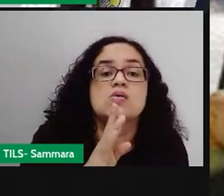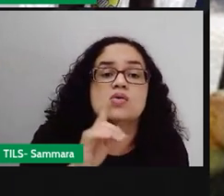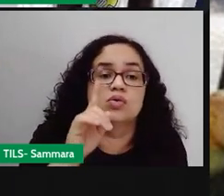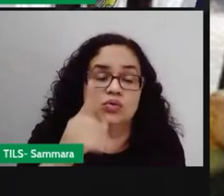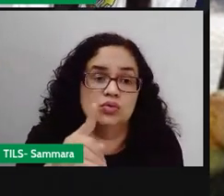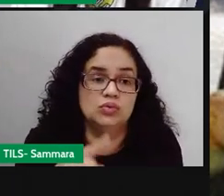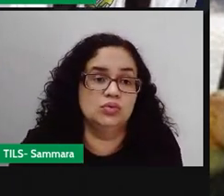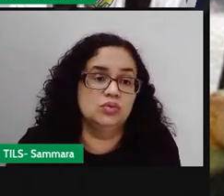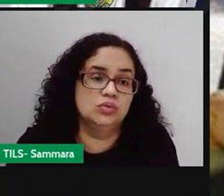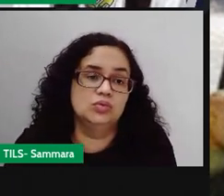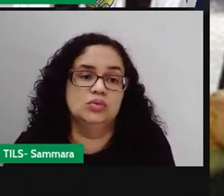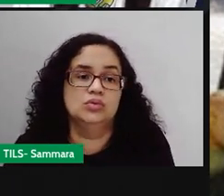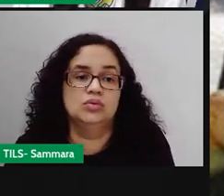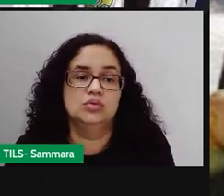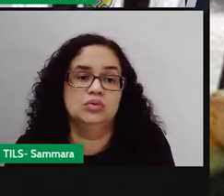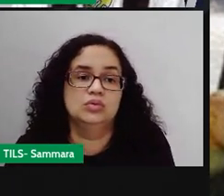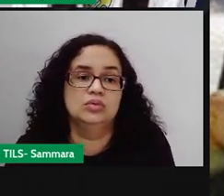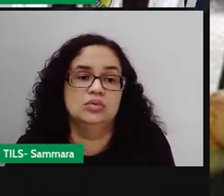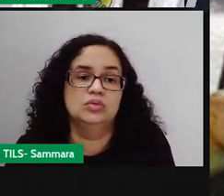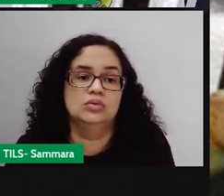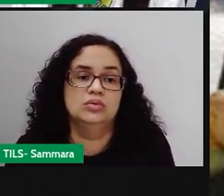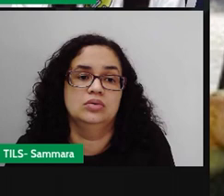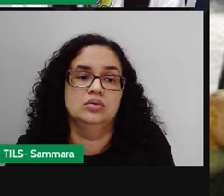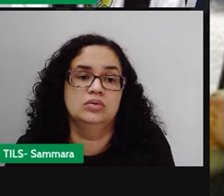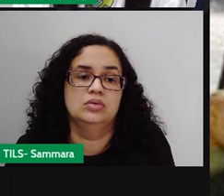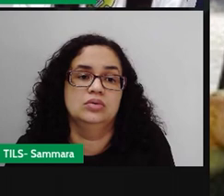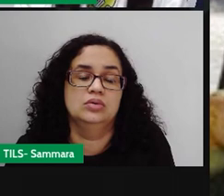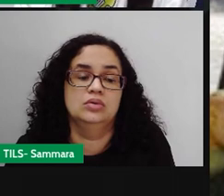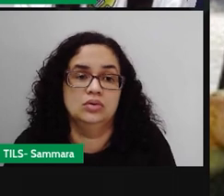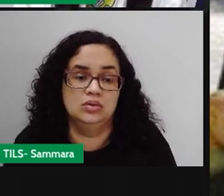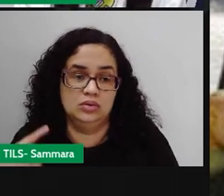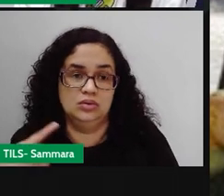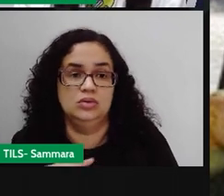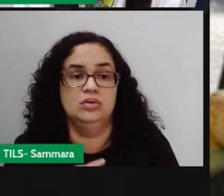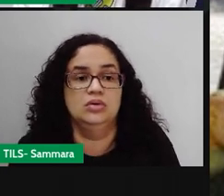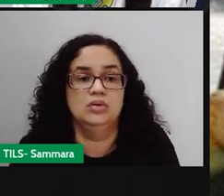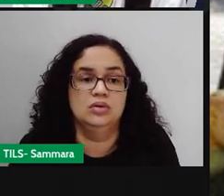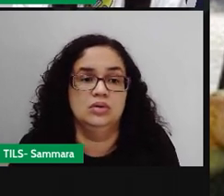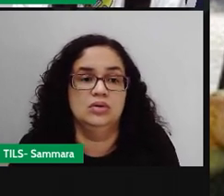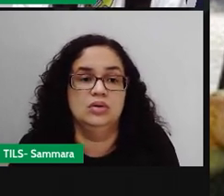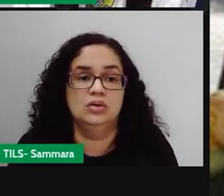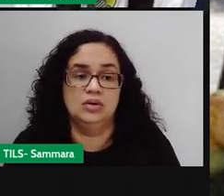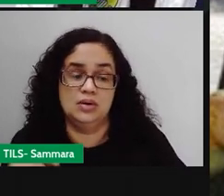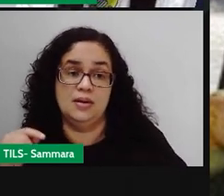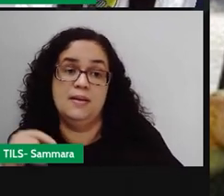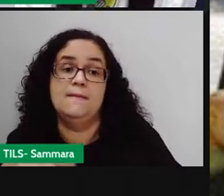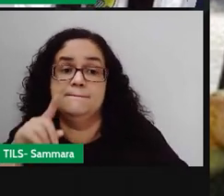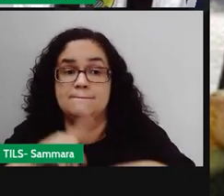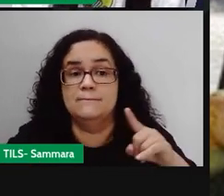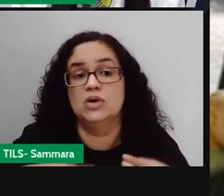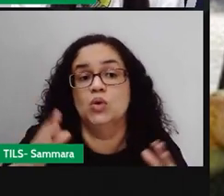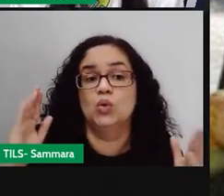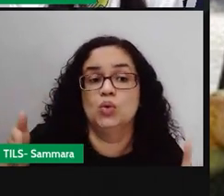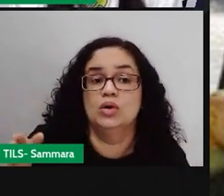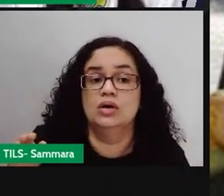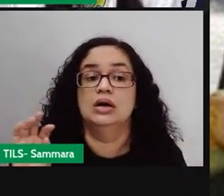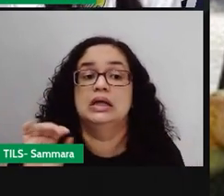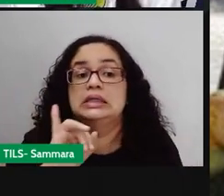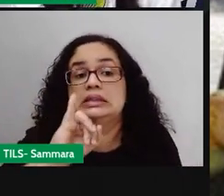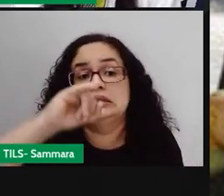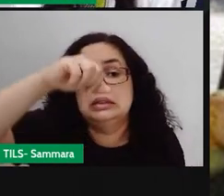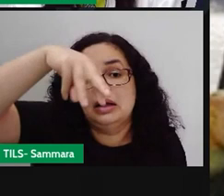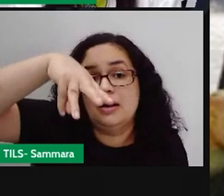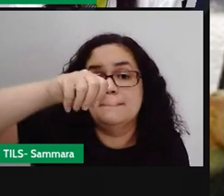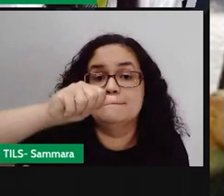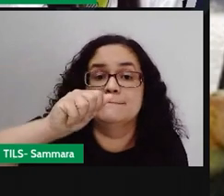patrimônios materiais, e agora a gente vem para os